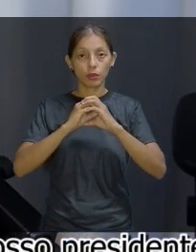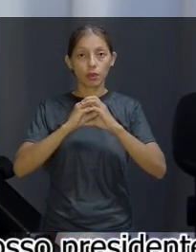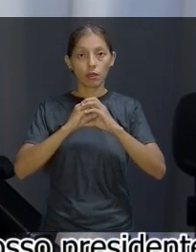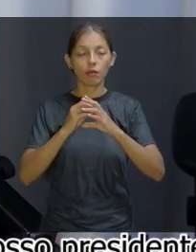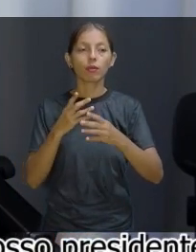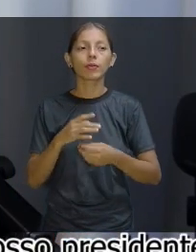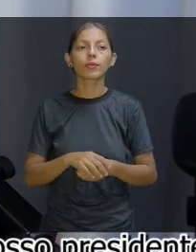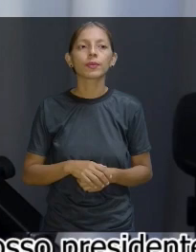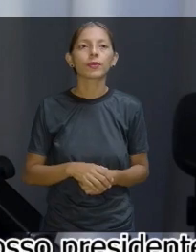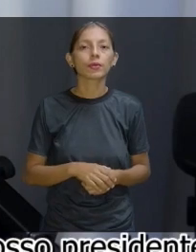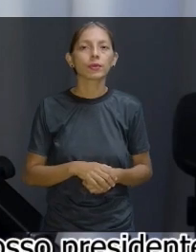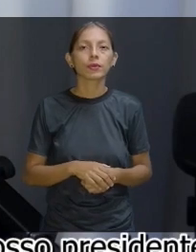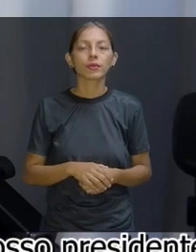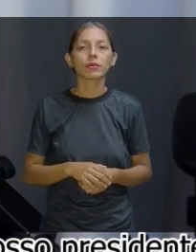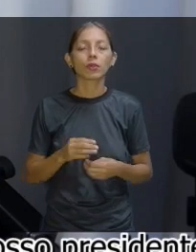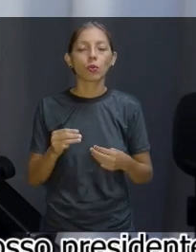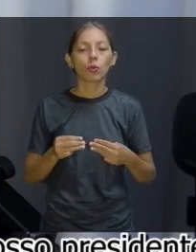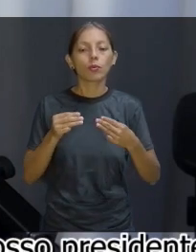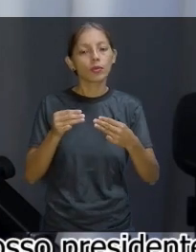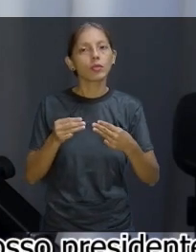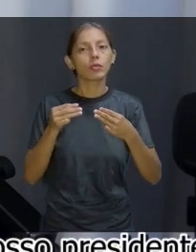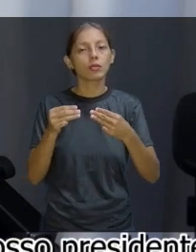do